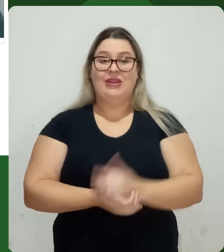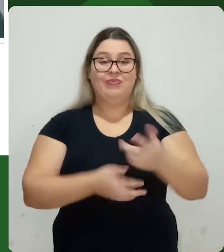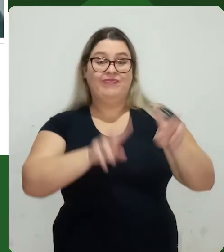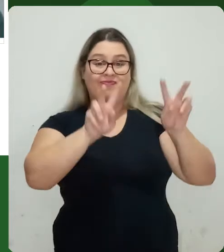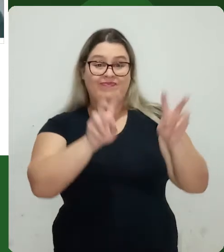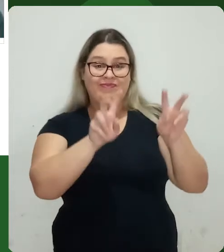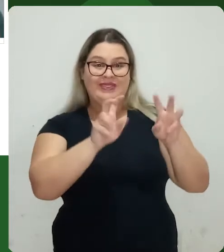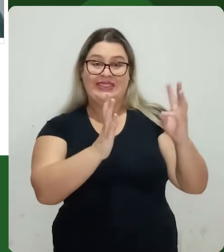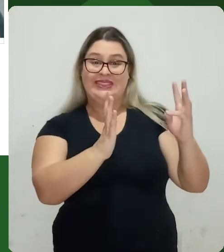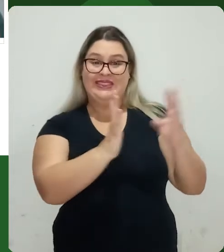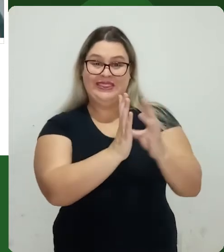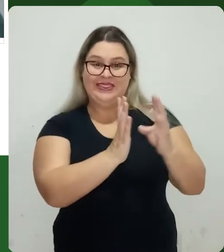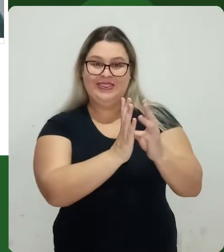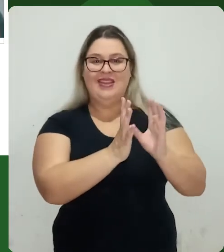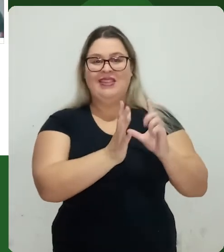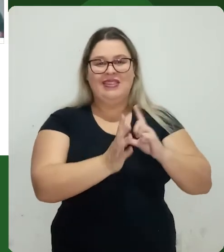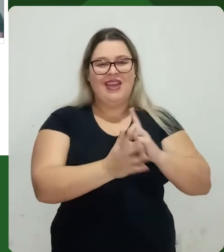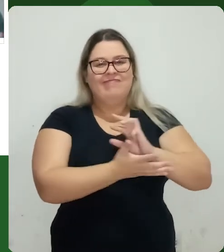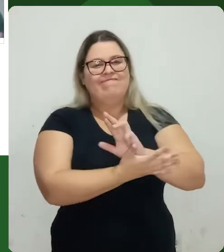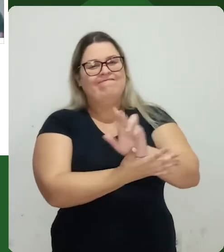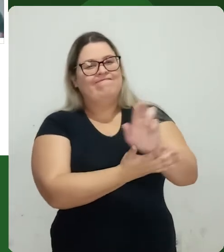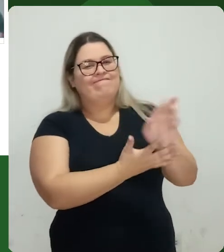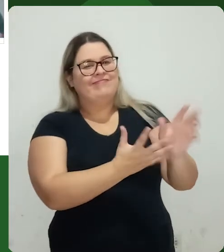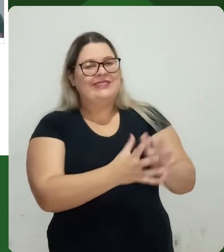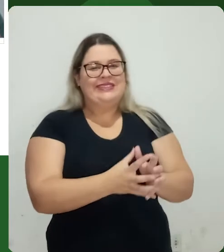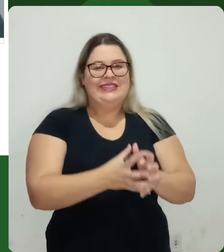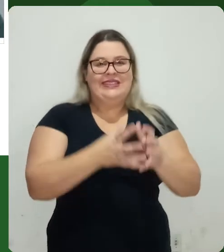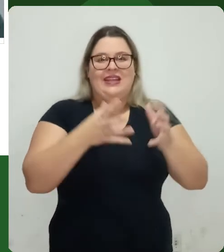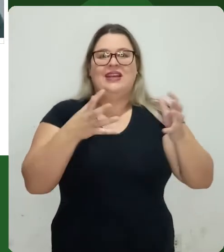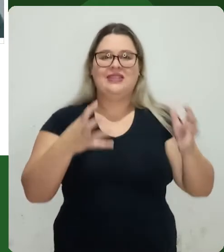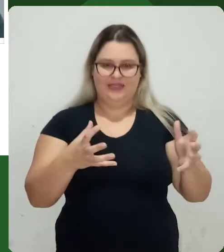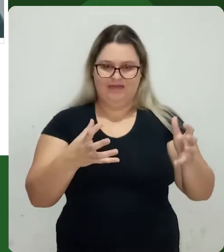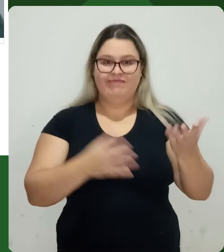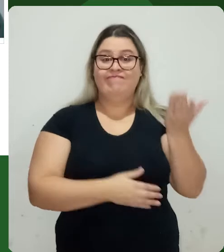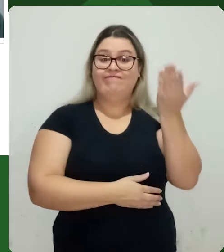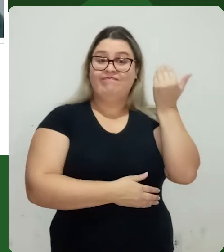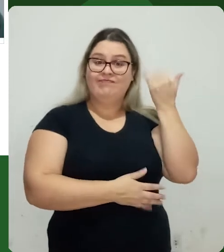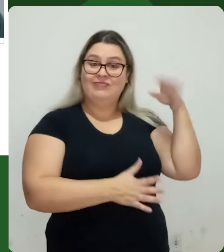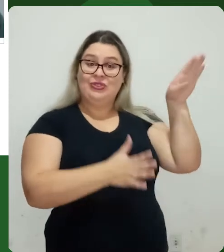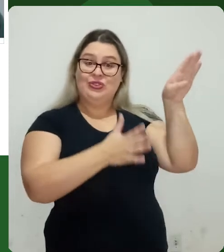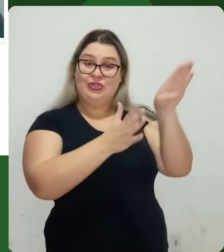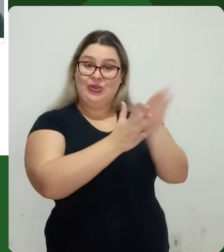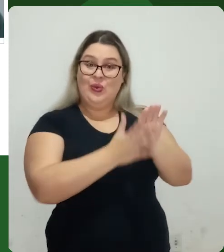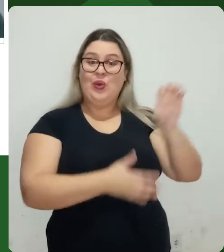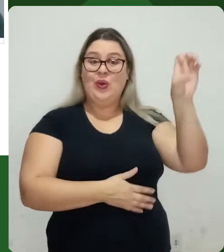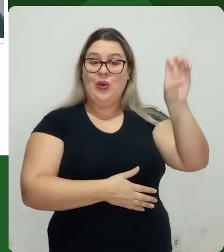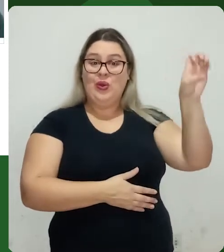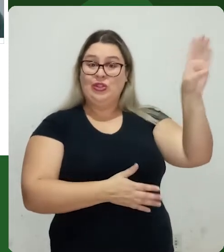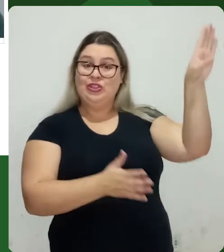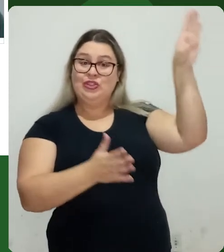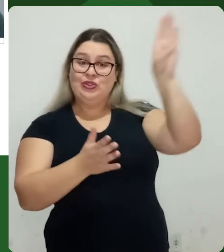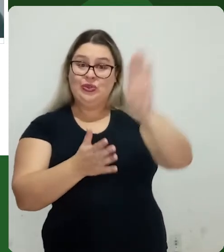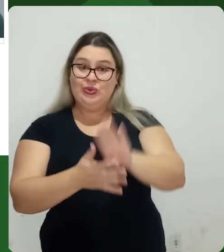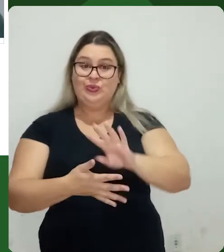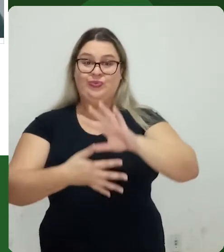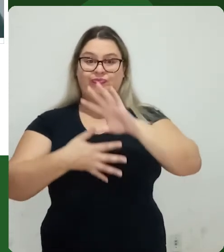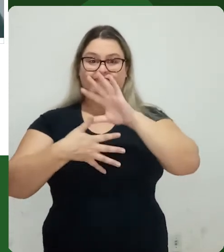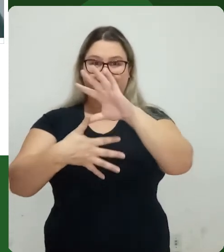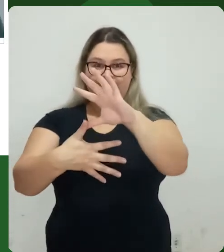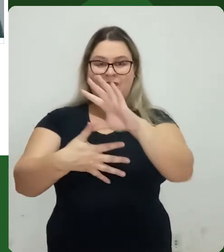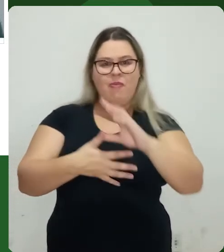O termo indígena, como eu comentei, ele esconde uma diversidade muito grande. Quando da chegada dos europeus na